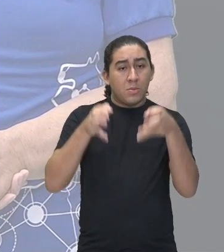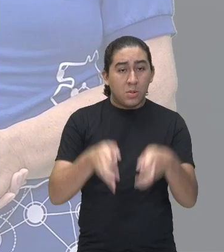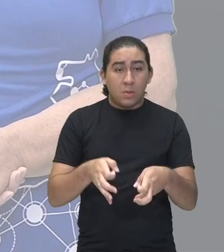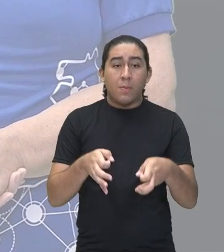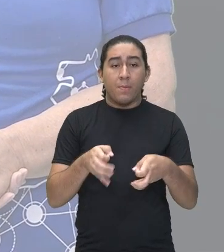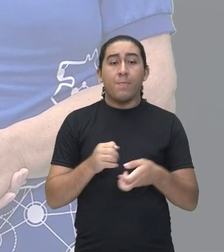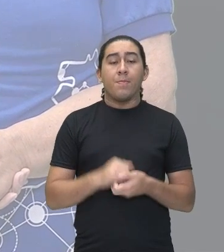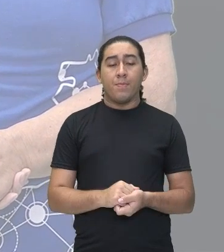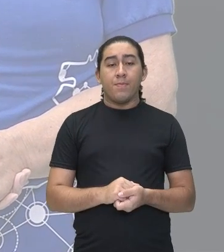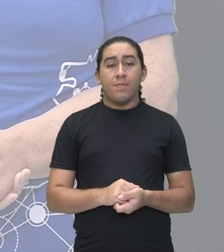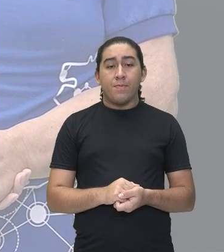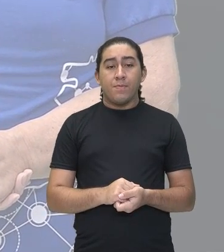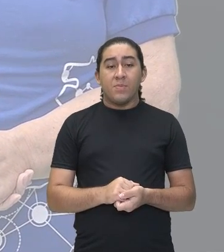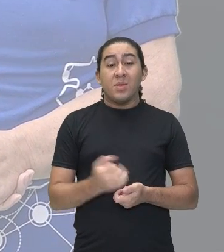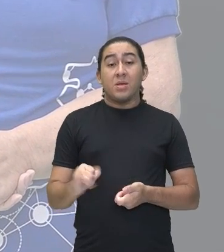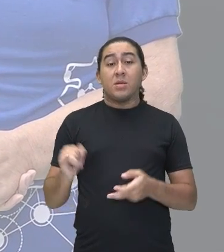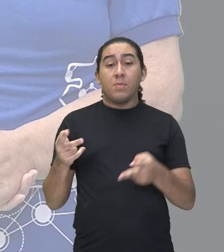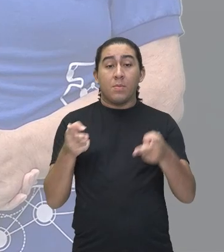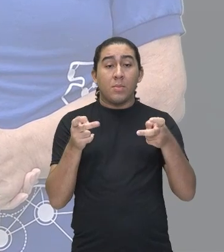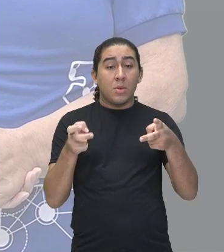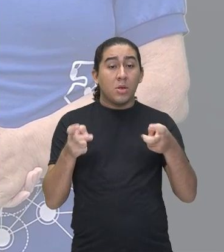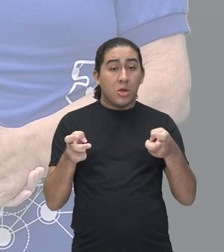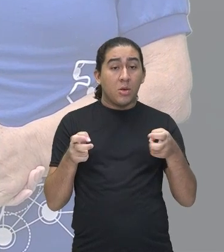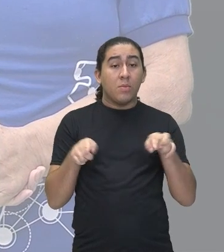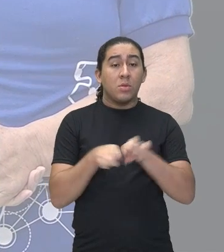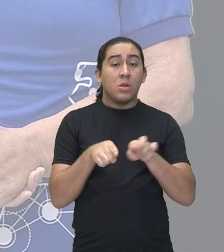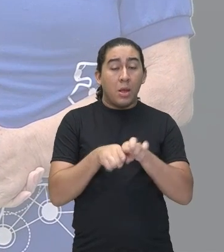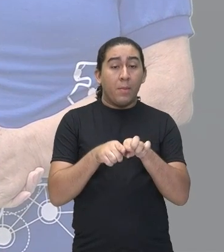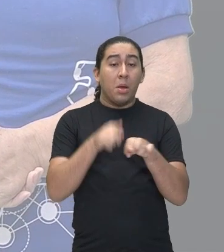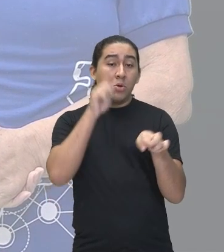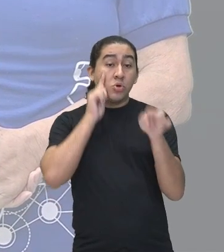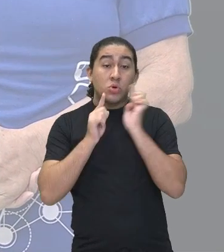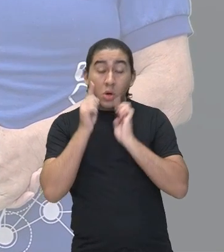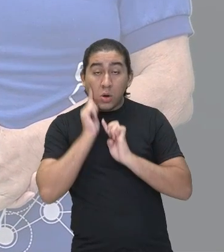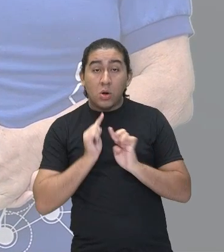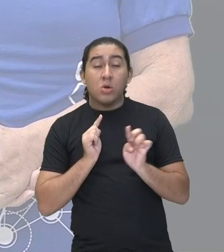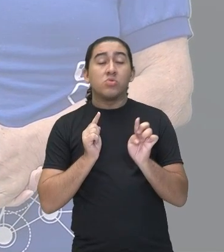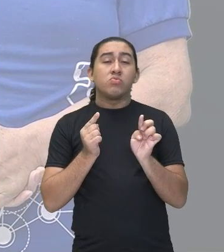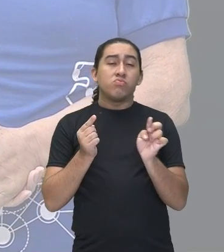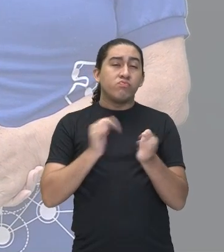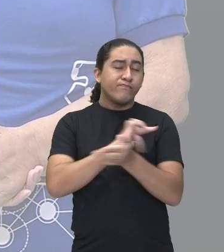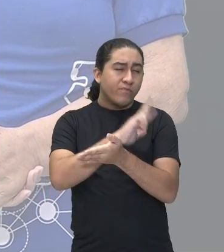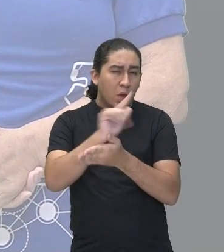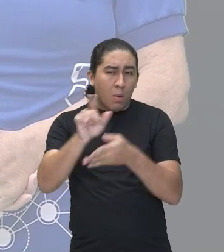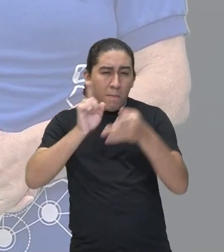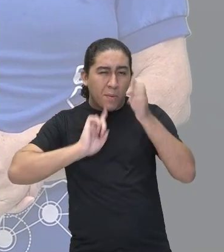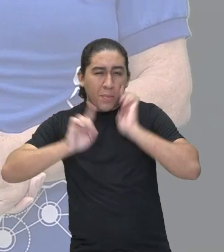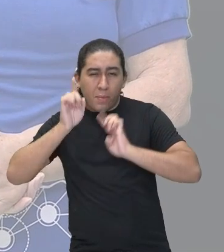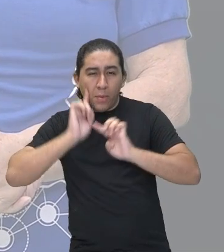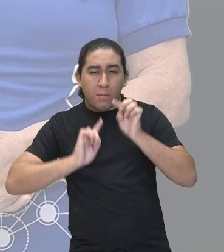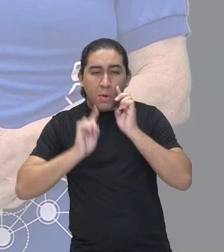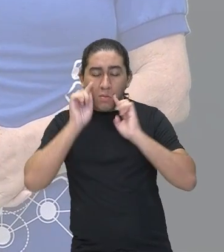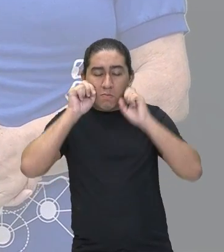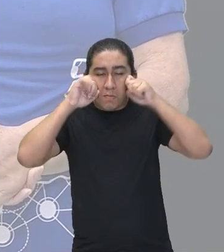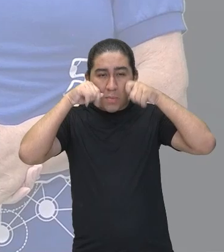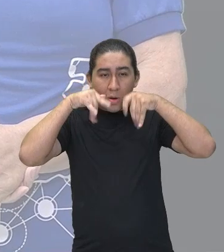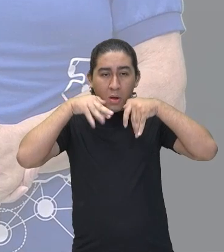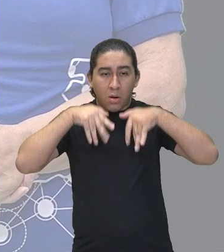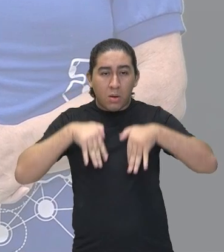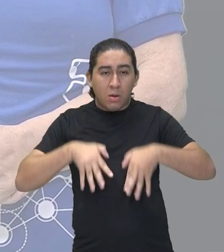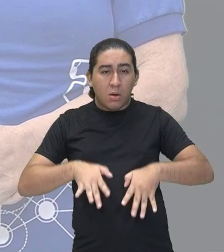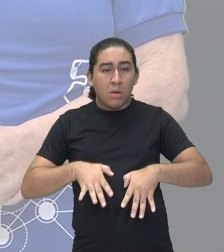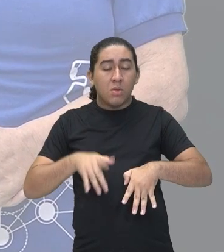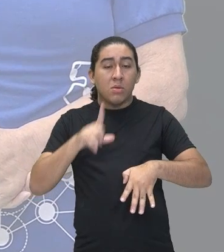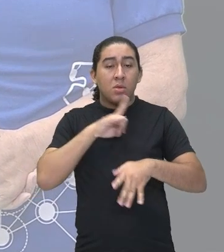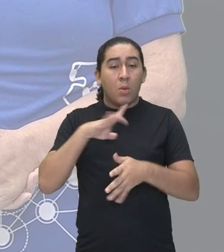voto, e se notares, em pranto, em ânsia, em lágrimas desfeita, uma alma